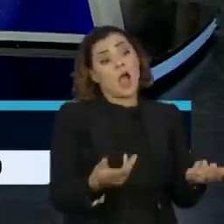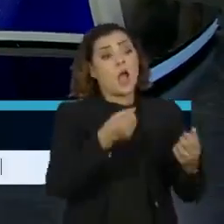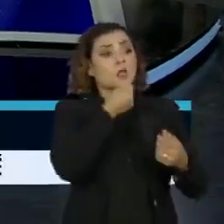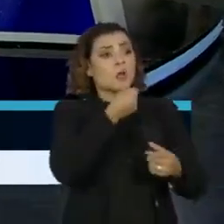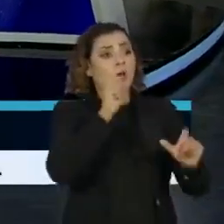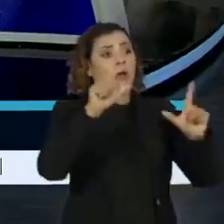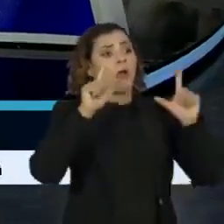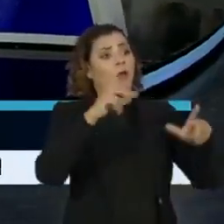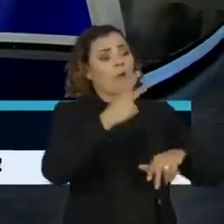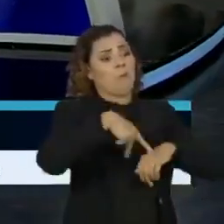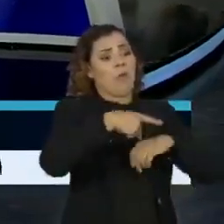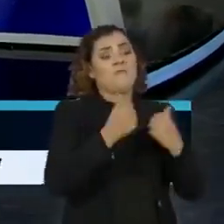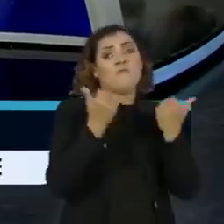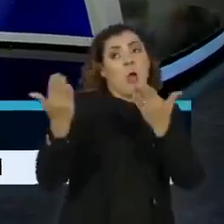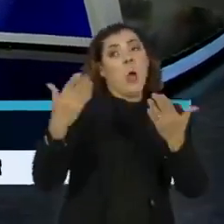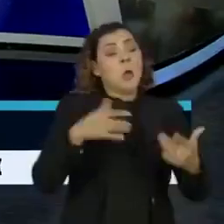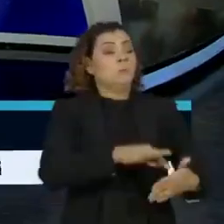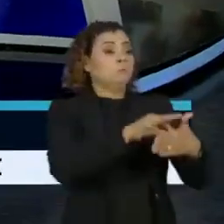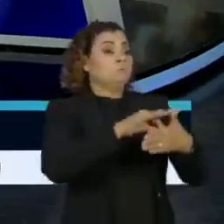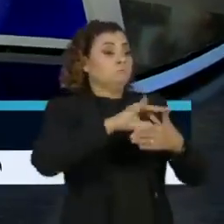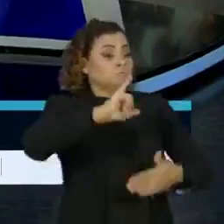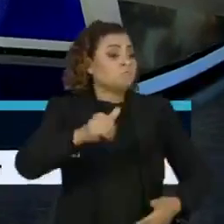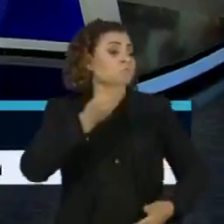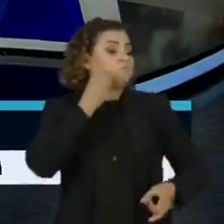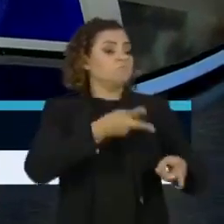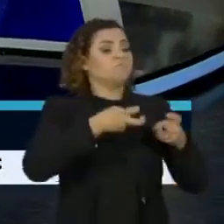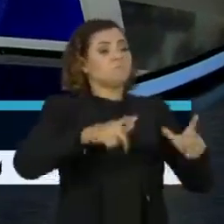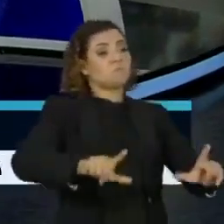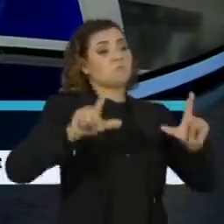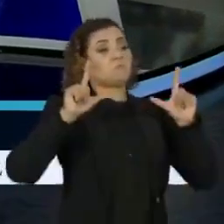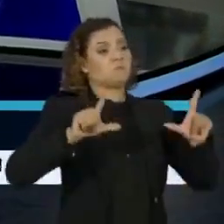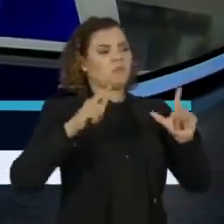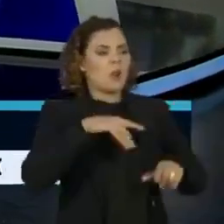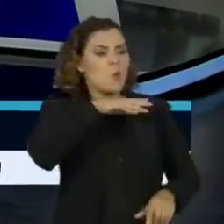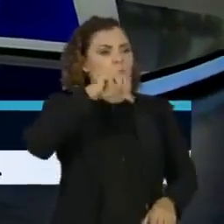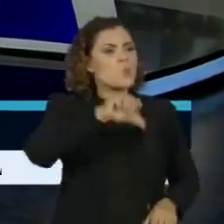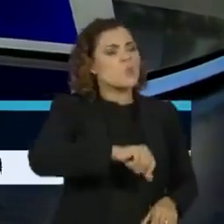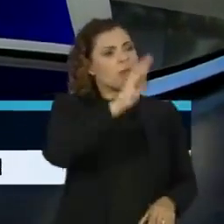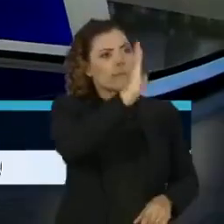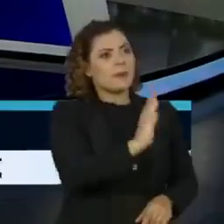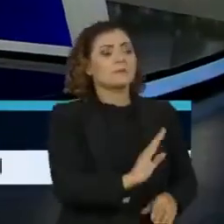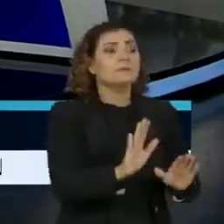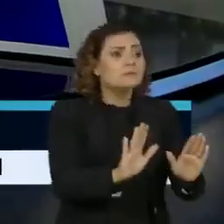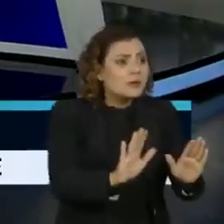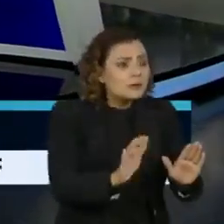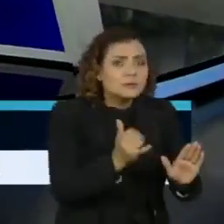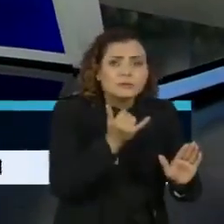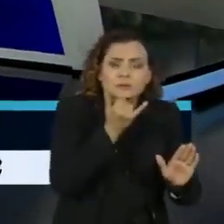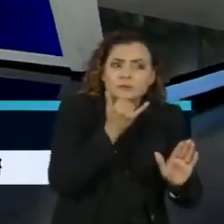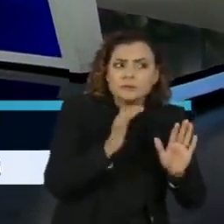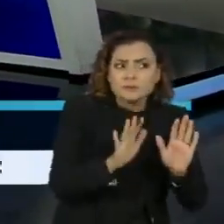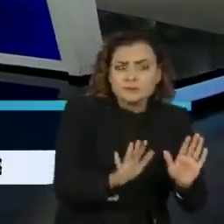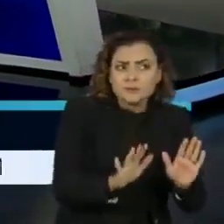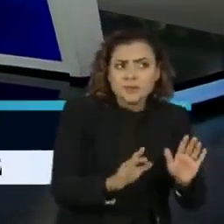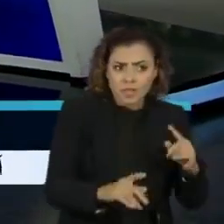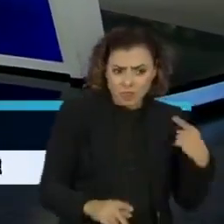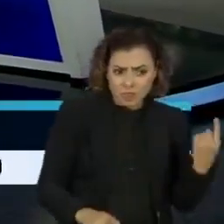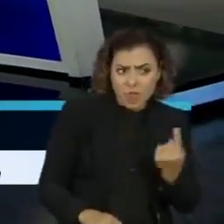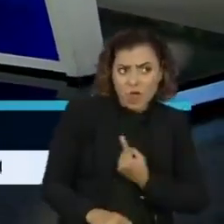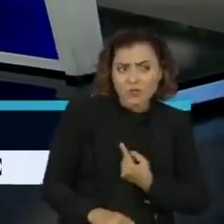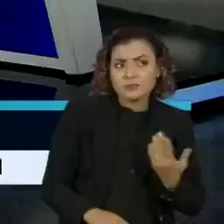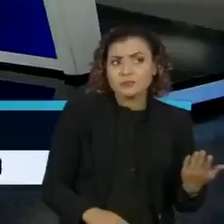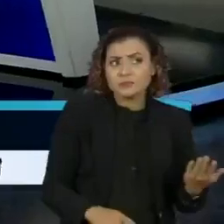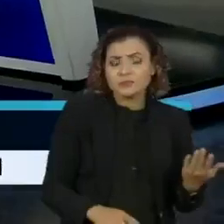jornais estrangeiros ou os líderes estrangeiros estão se aproveitando e vendendo uma imagem falsa, em vez de pensar, será que a gente realmente